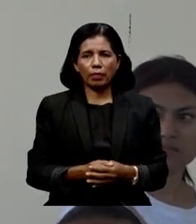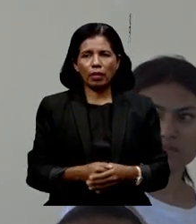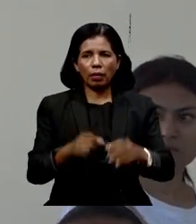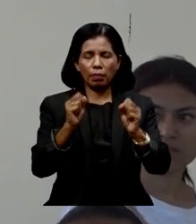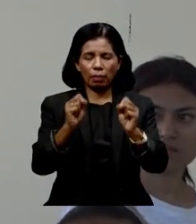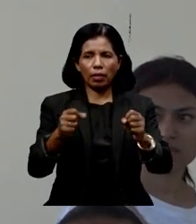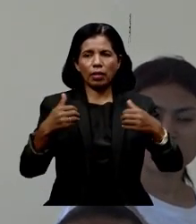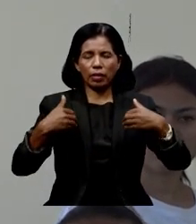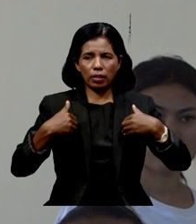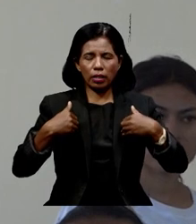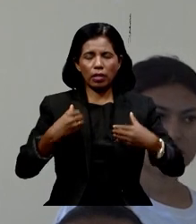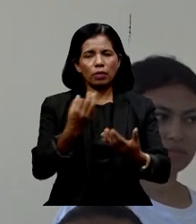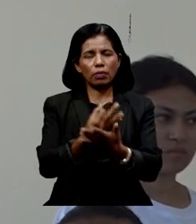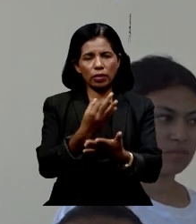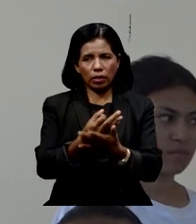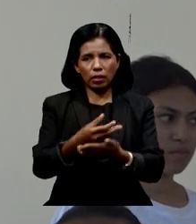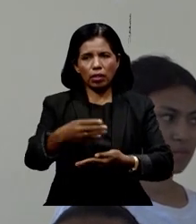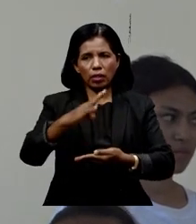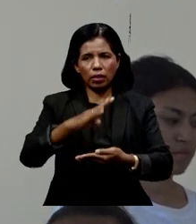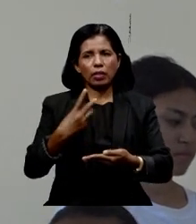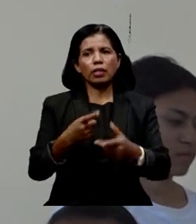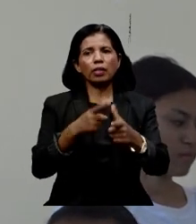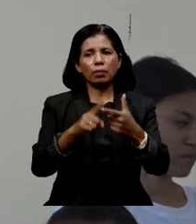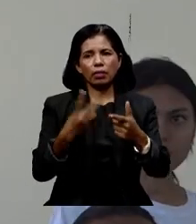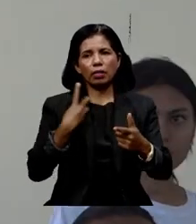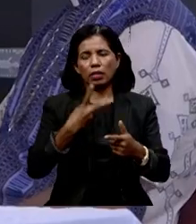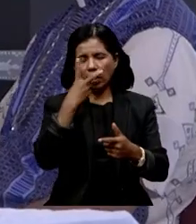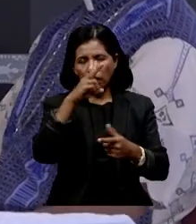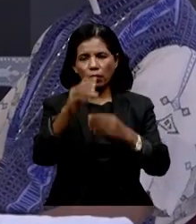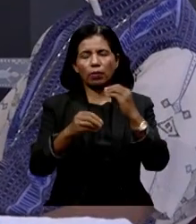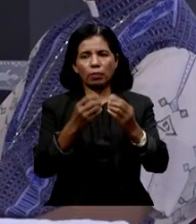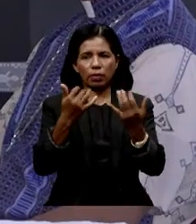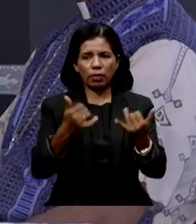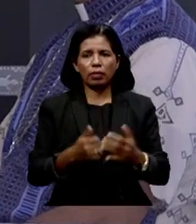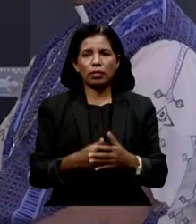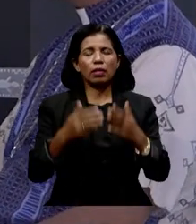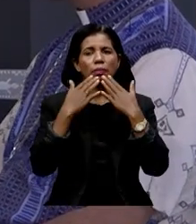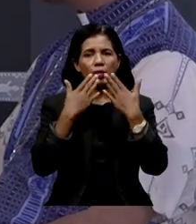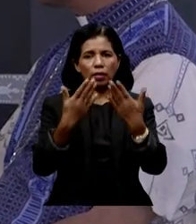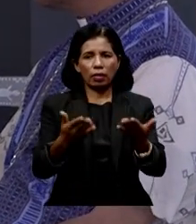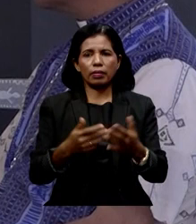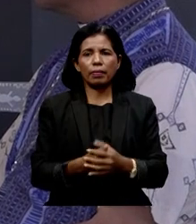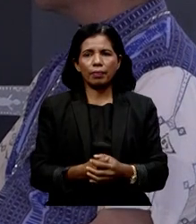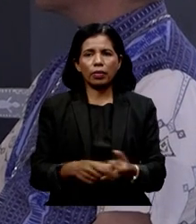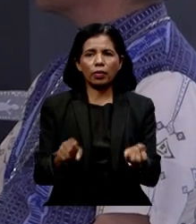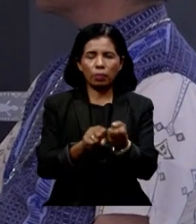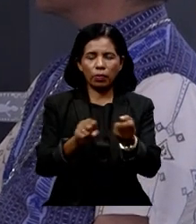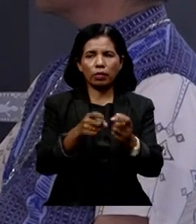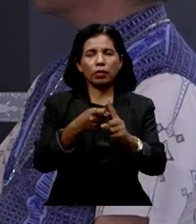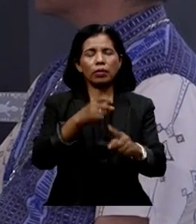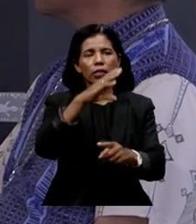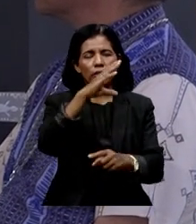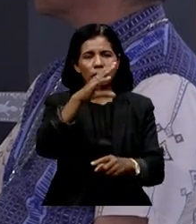ia a se contar, vai a patrulha, depois me encarrega com a Conabá. Então, obrigado. Apoio na contribuição da Câmara de Comércio e